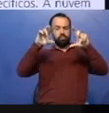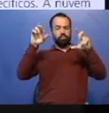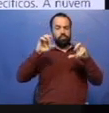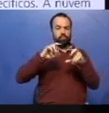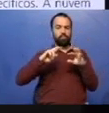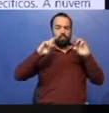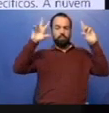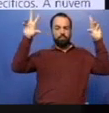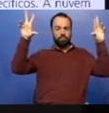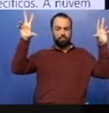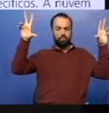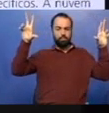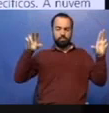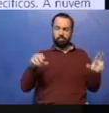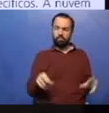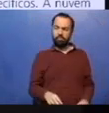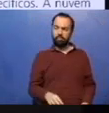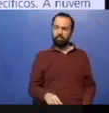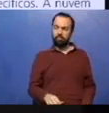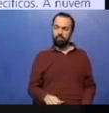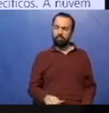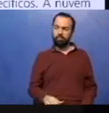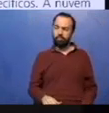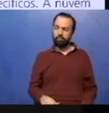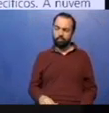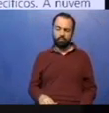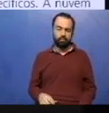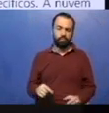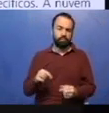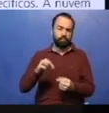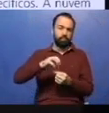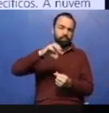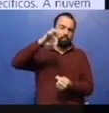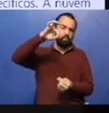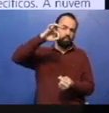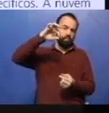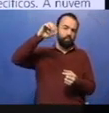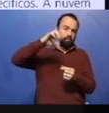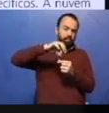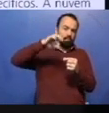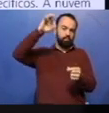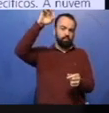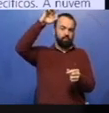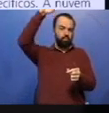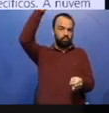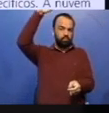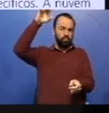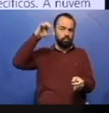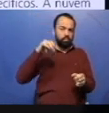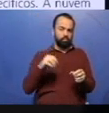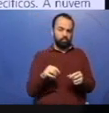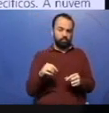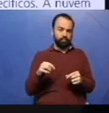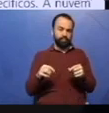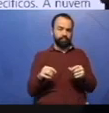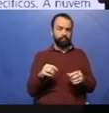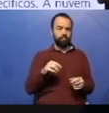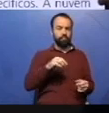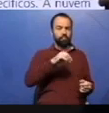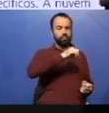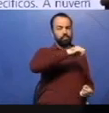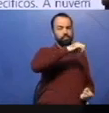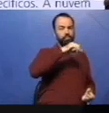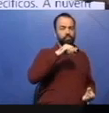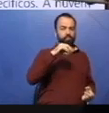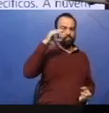na ilustração que nós vamos ver. Quanto à altura, as nuvens são classificadas como altas,